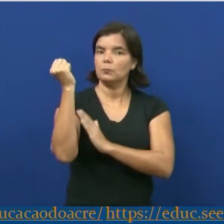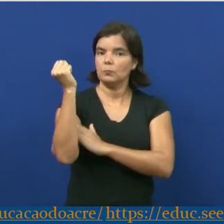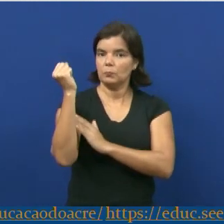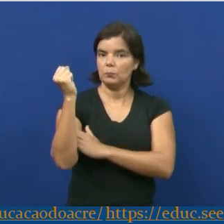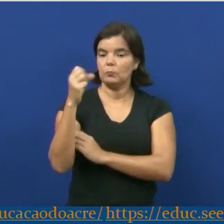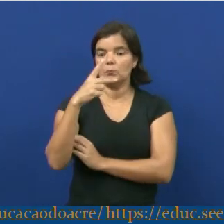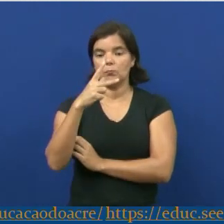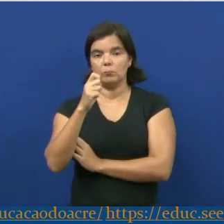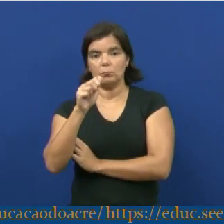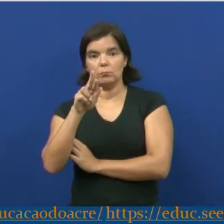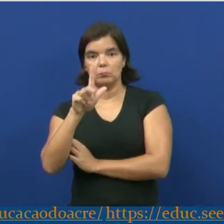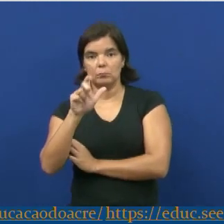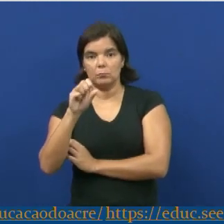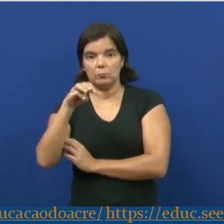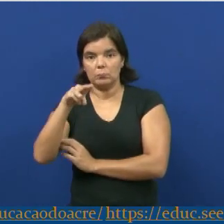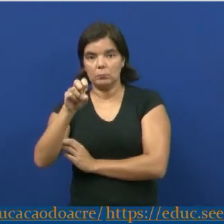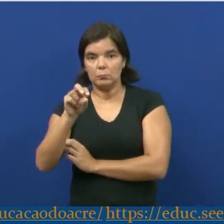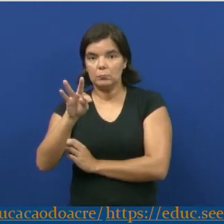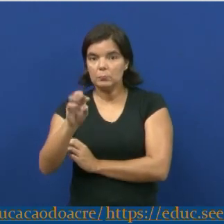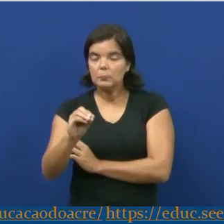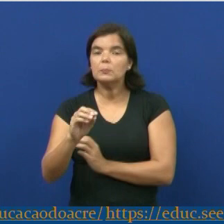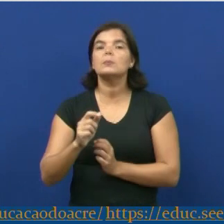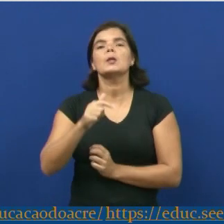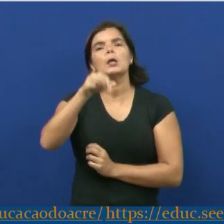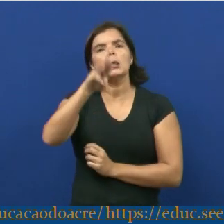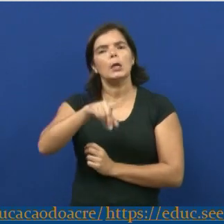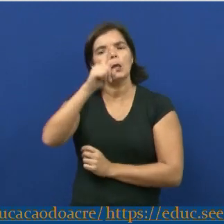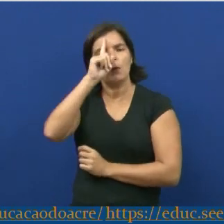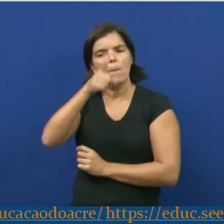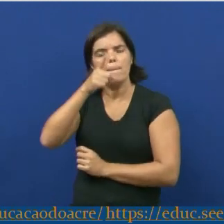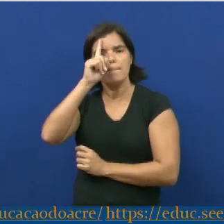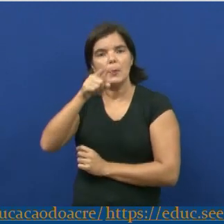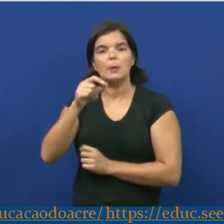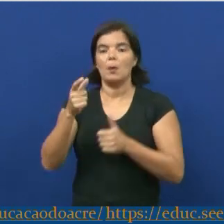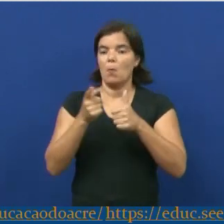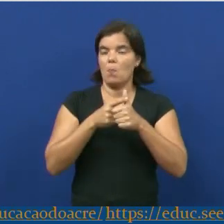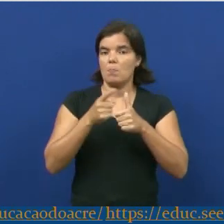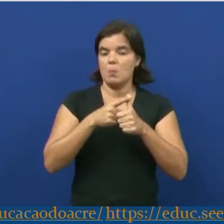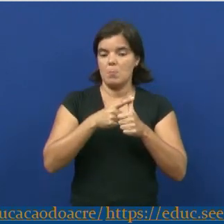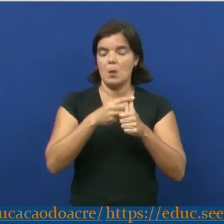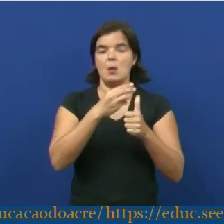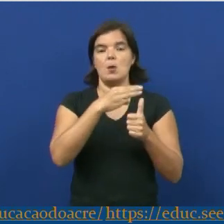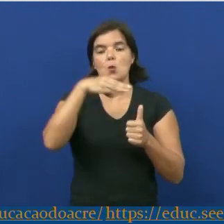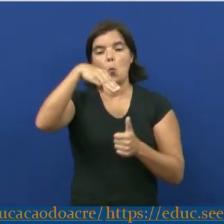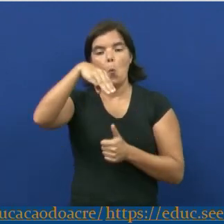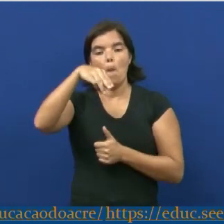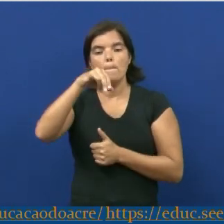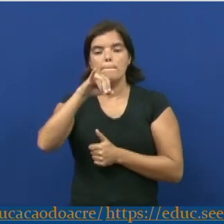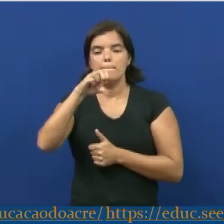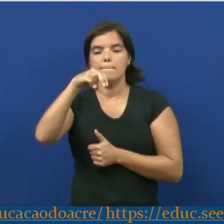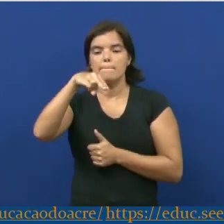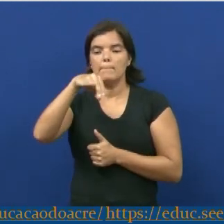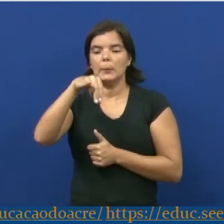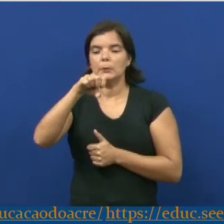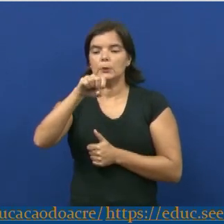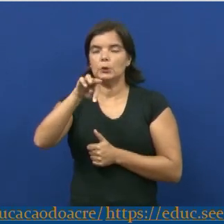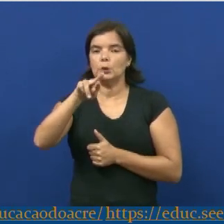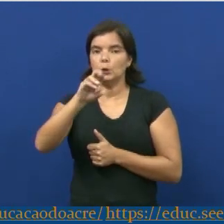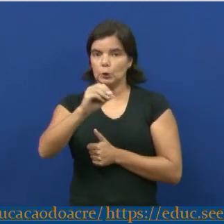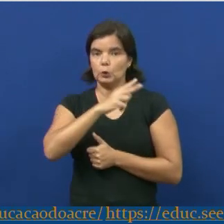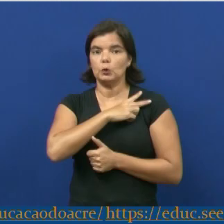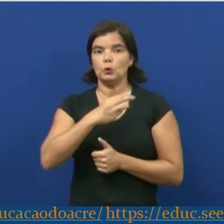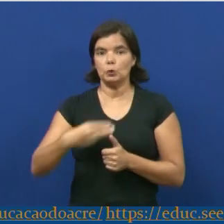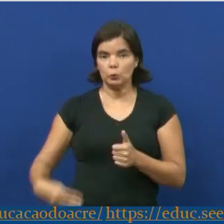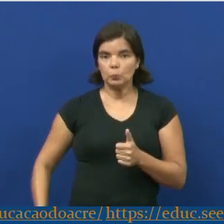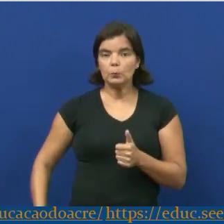ao parlamento. A partir de então, quem governa vai ser o primeiro-ministro. As funções de chefe de Estado vão